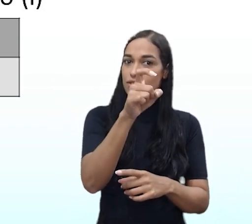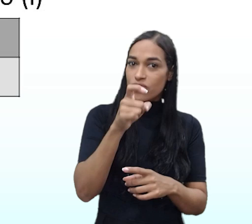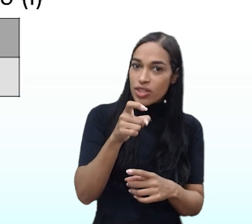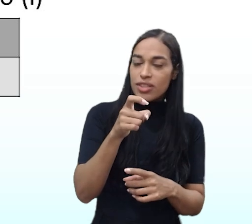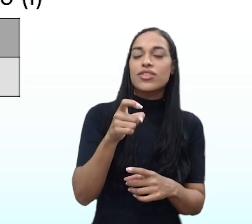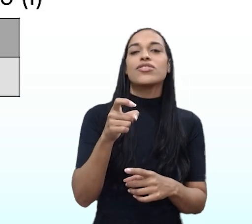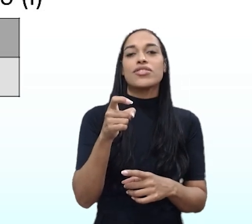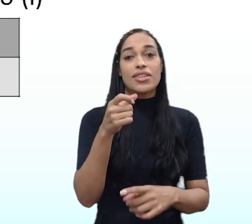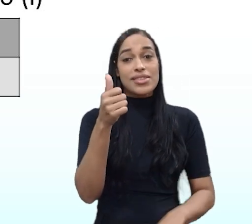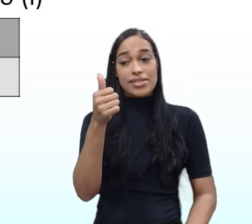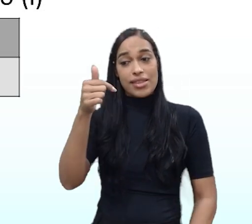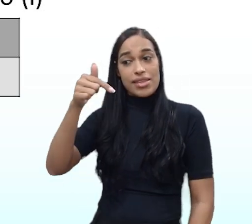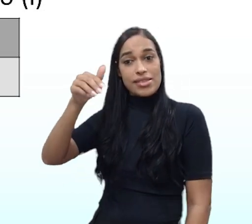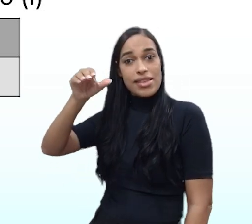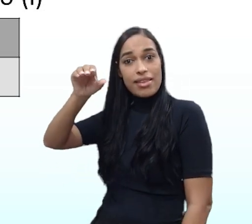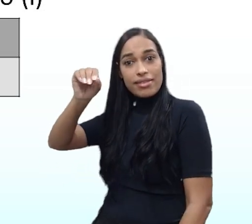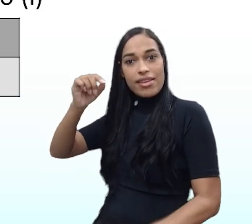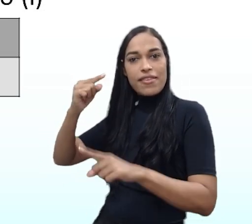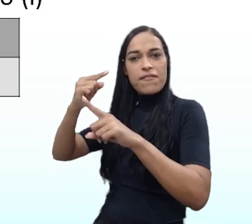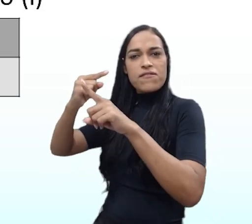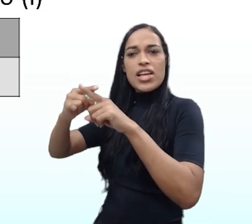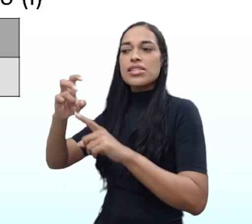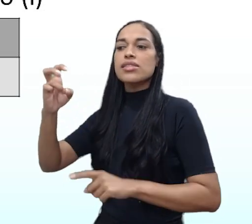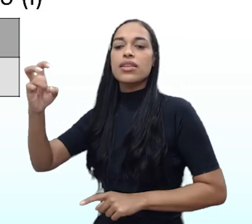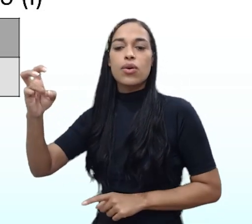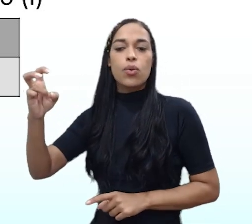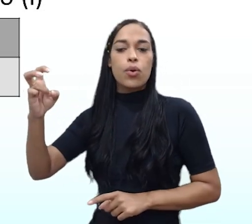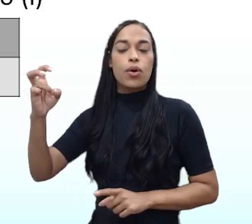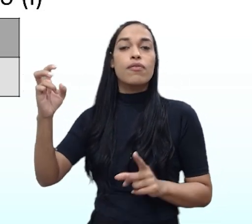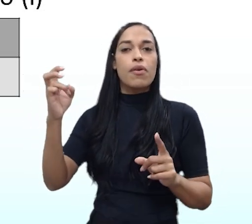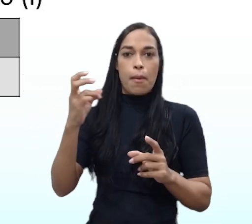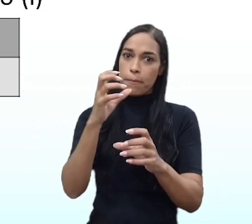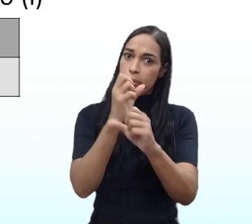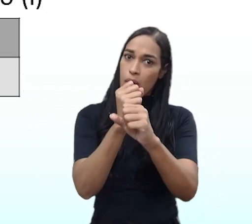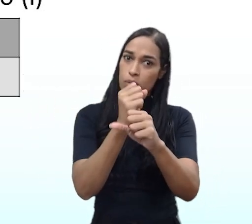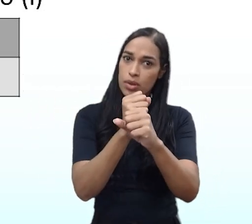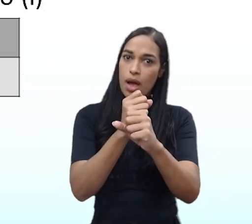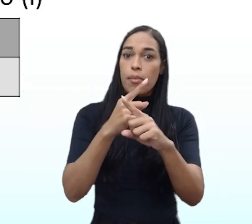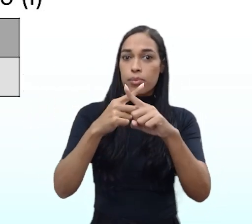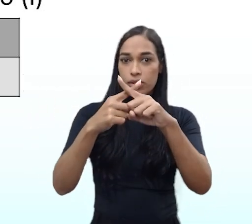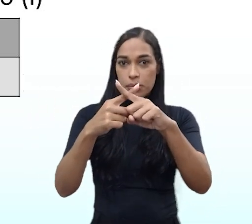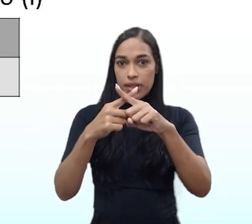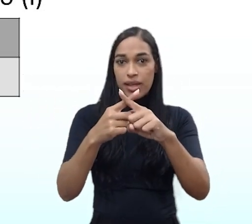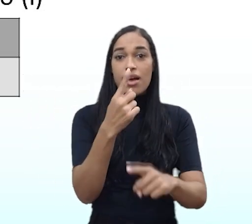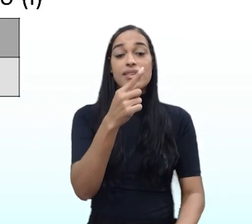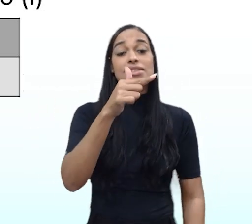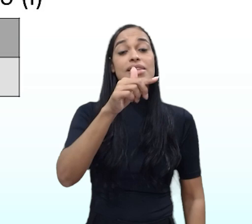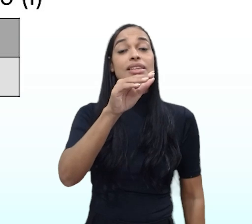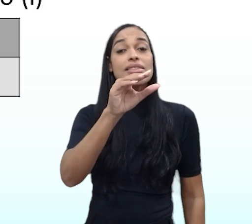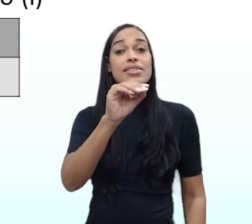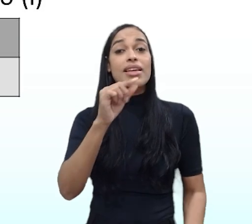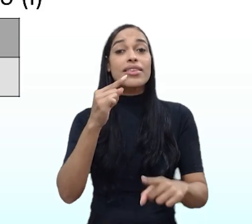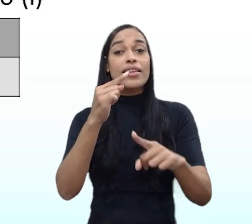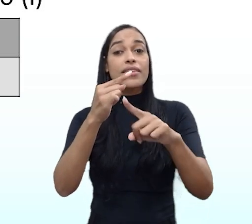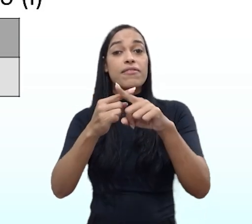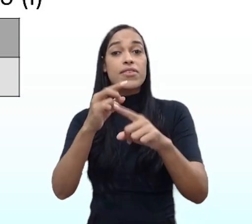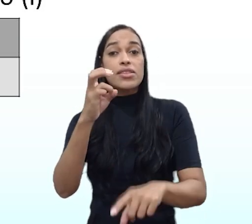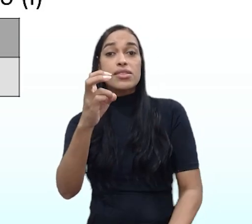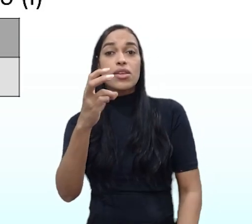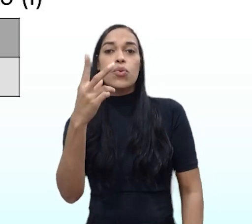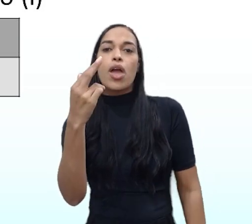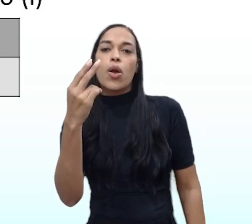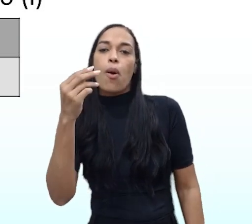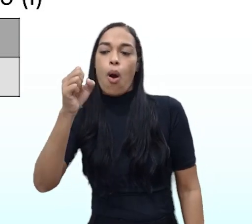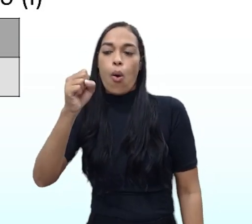vai dar 40x, 170 vezes 5. Como é que fica isso? Vamos multiplicar. 170 vezes 5